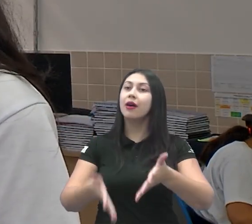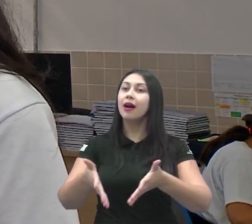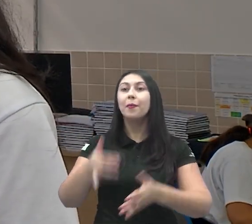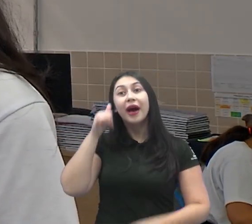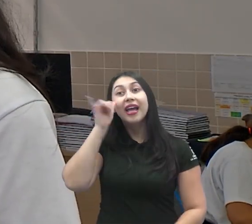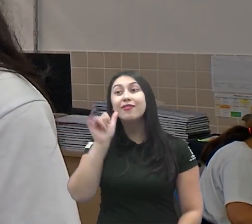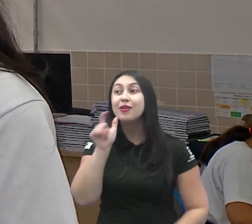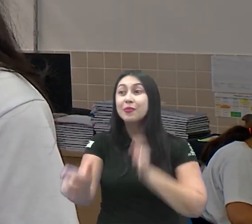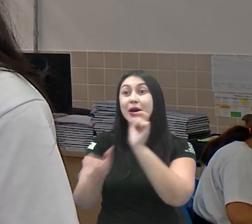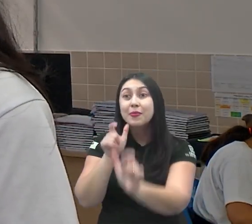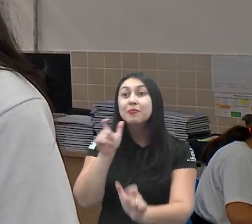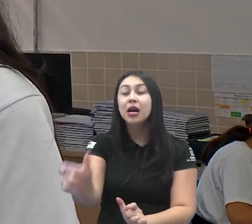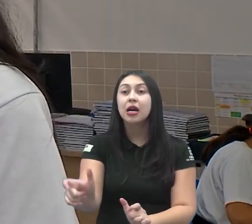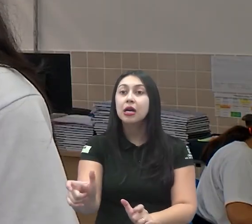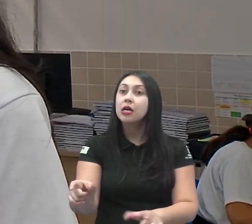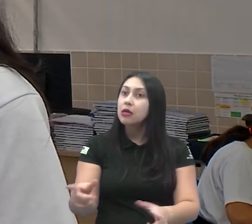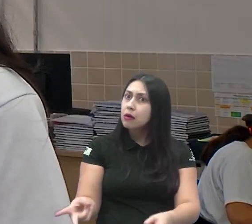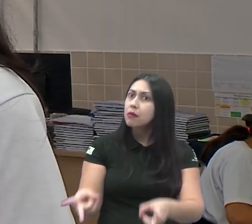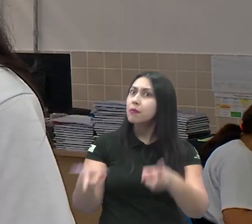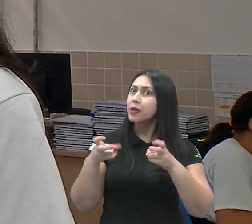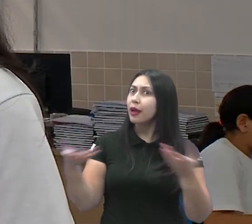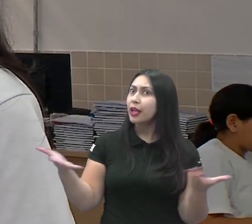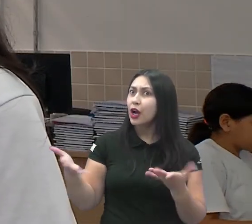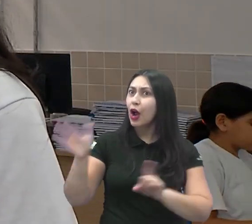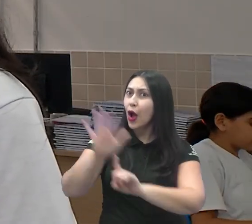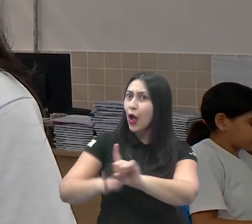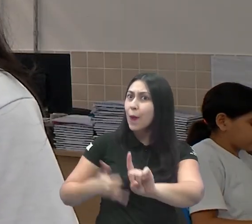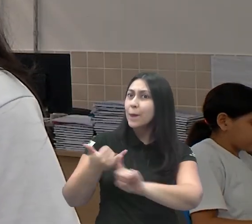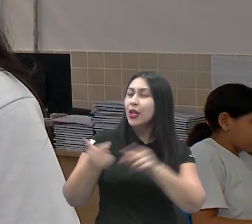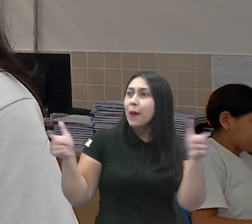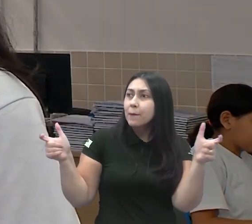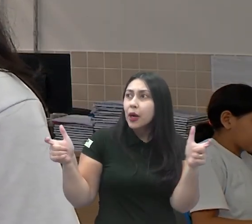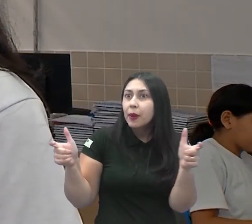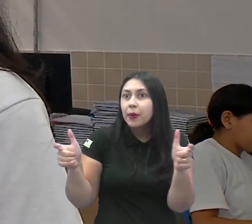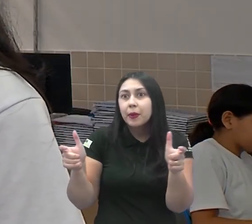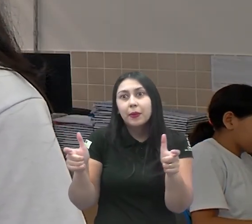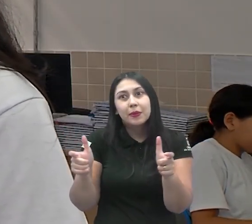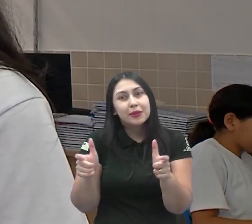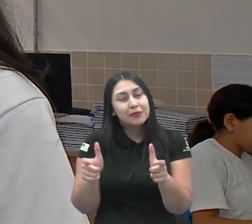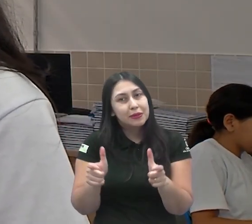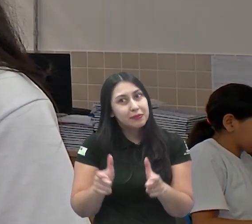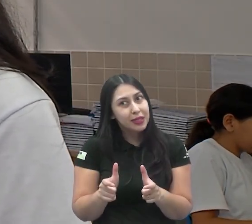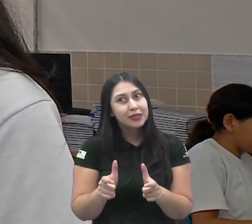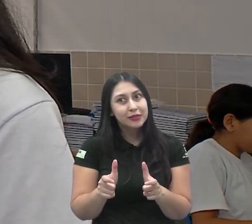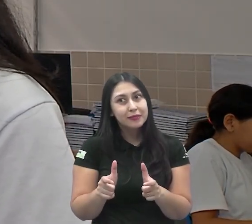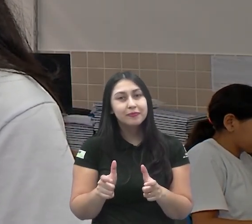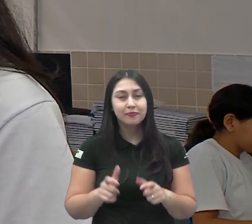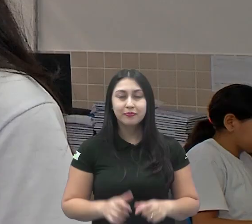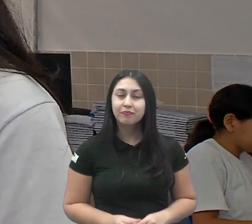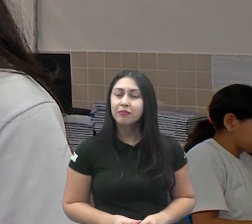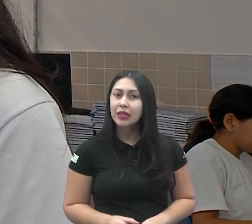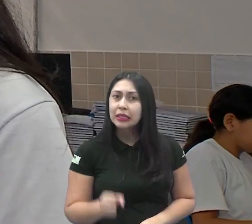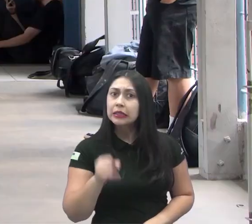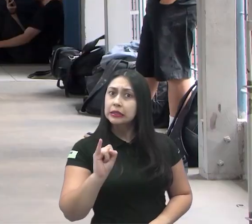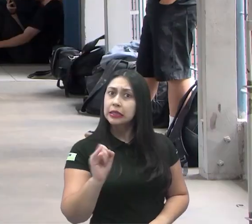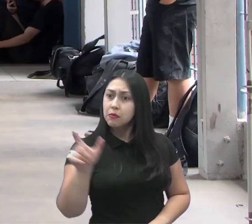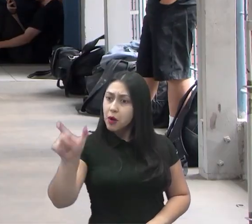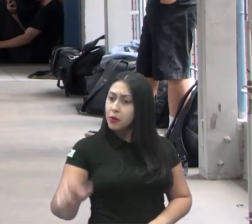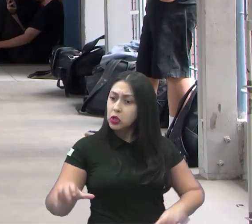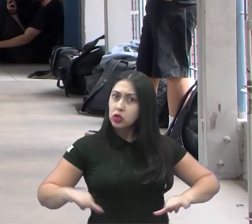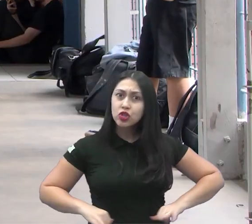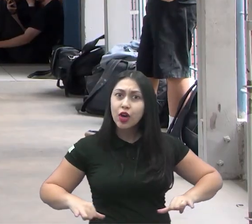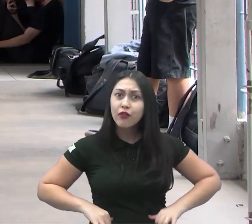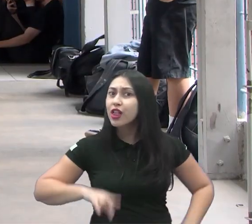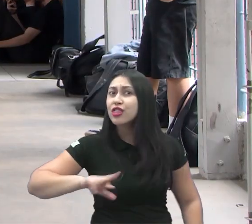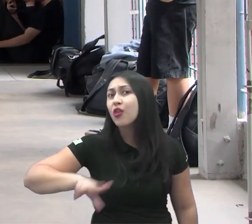outros colegas, para não ofender. E eu percebi que deu uma boa diminuída em relação a esse conteúdo de fazer bullying, né? Se